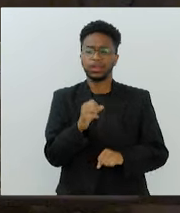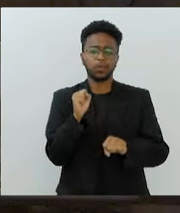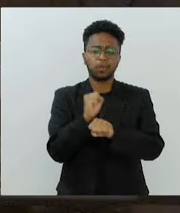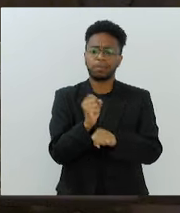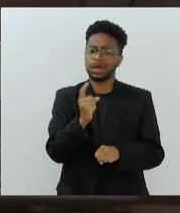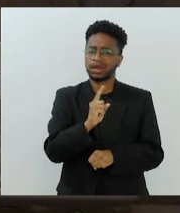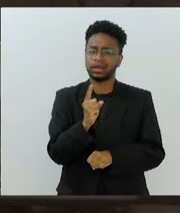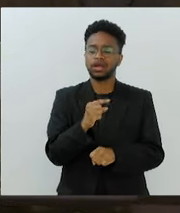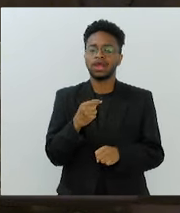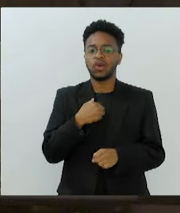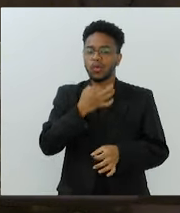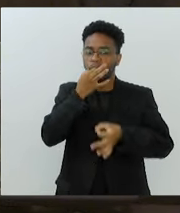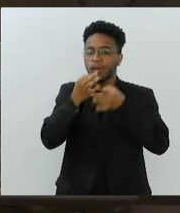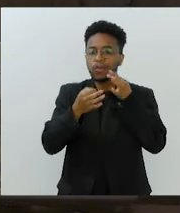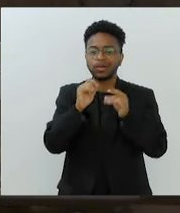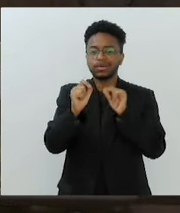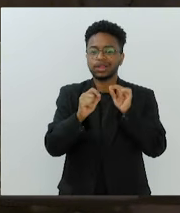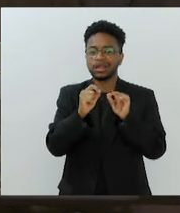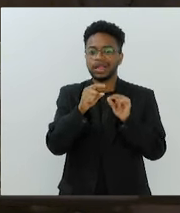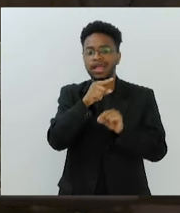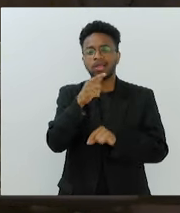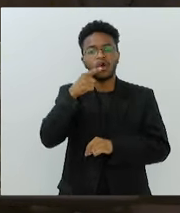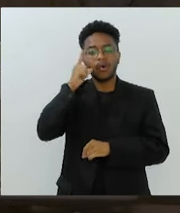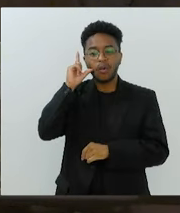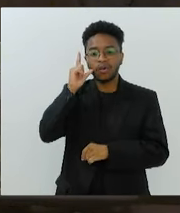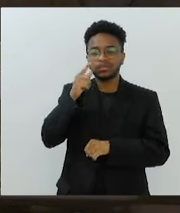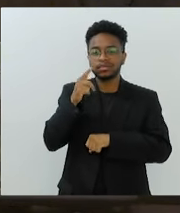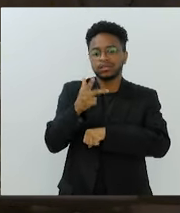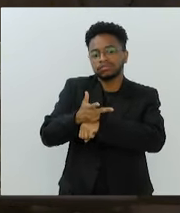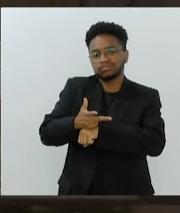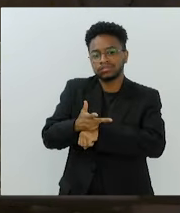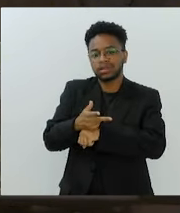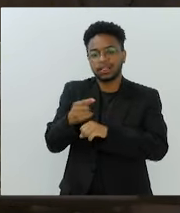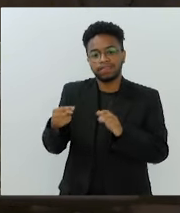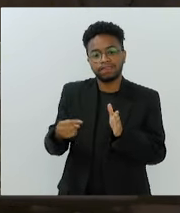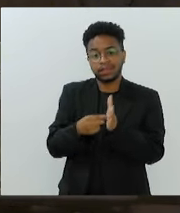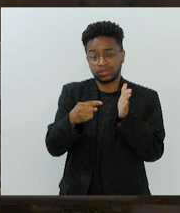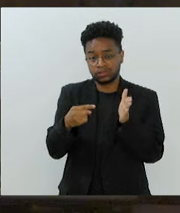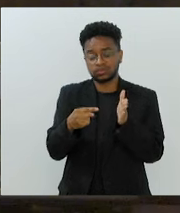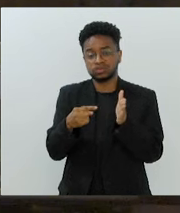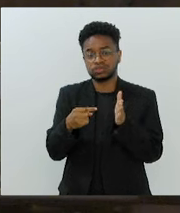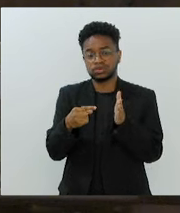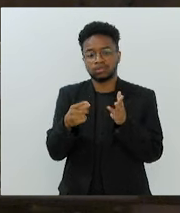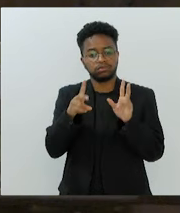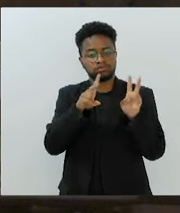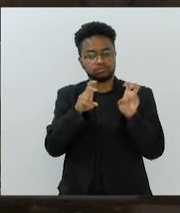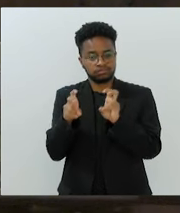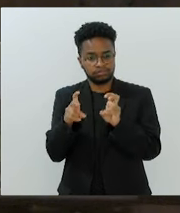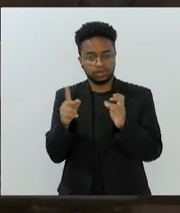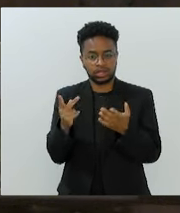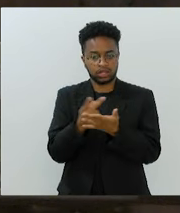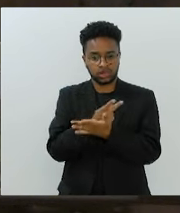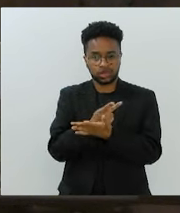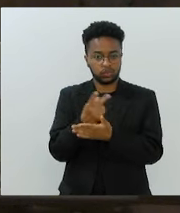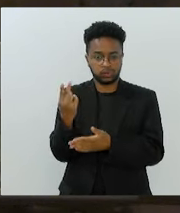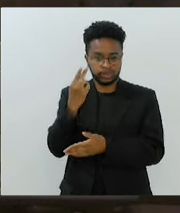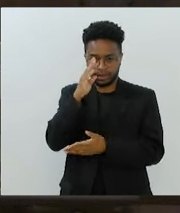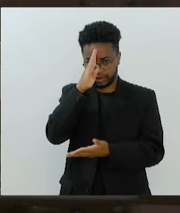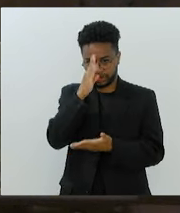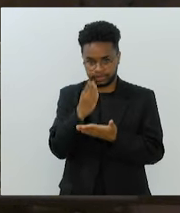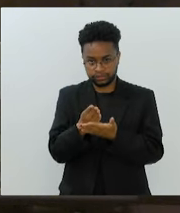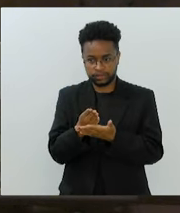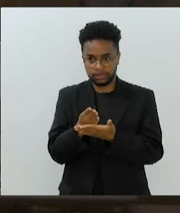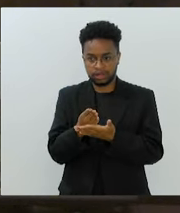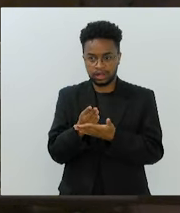estava comentando com ele uma matéria que ele fez ontem, denunciando uma situação inacreditável lá em cima do